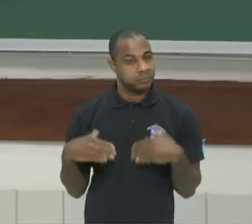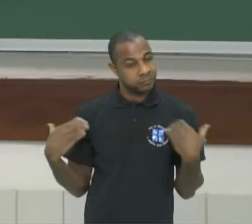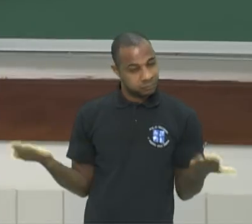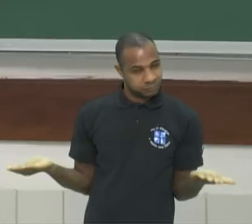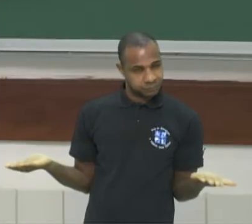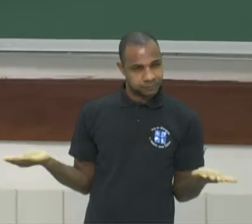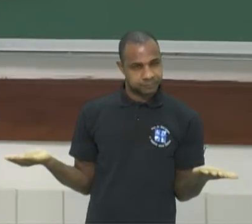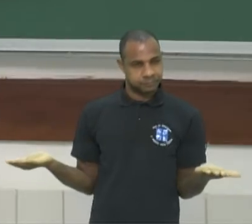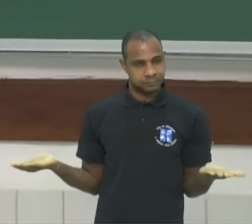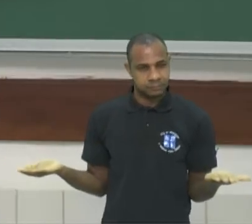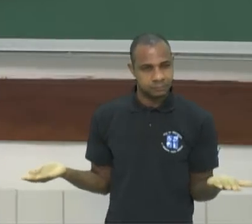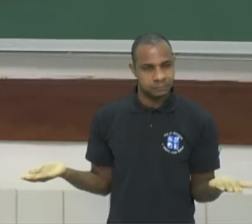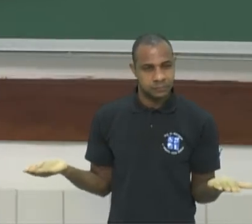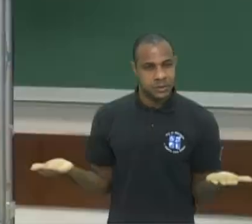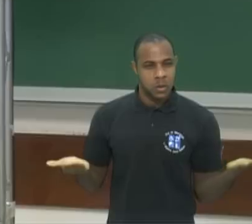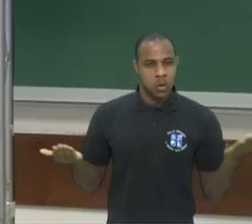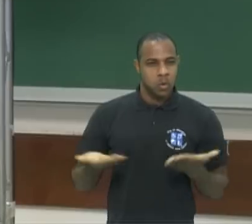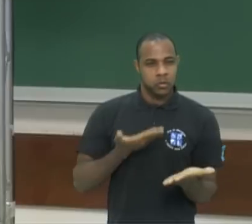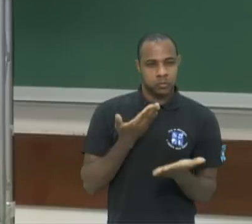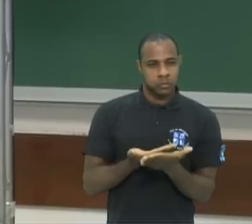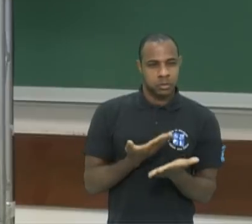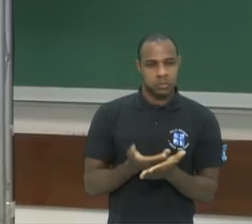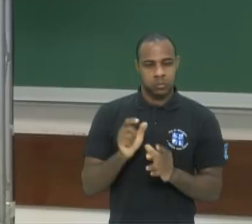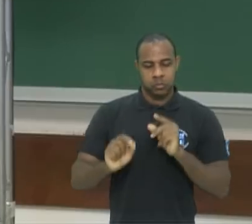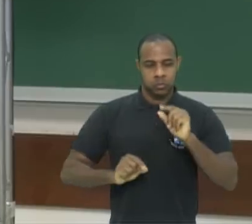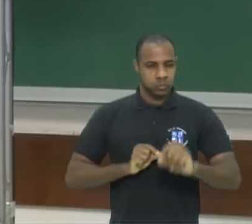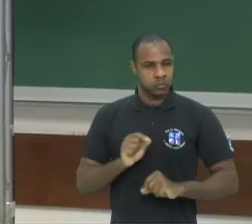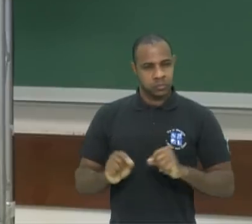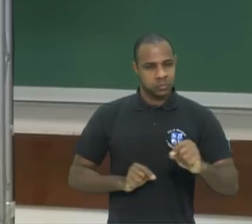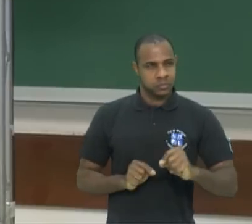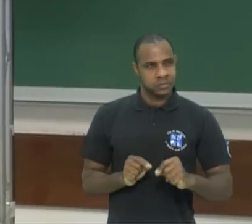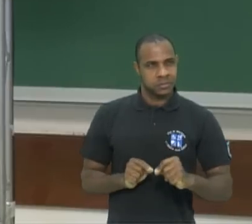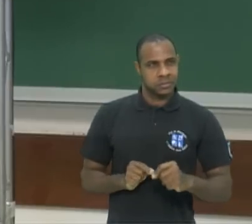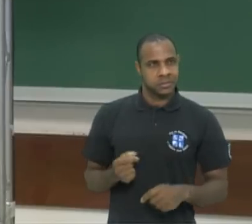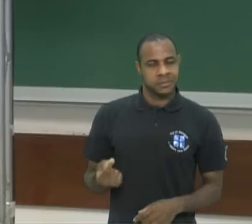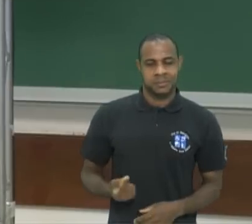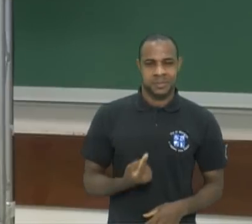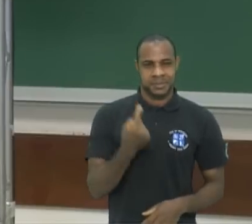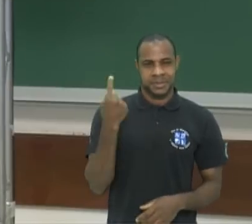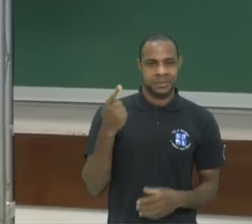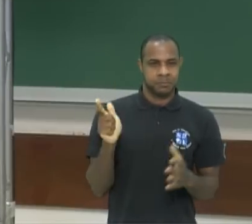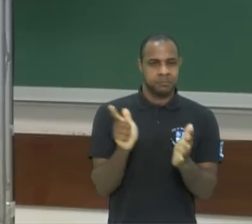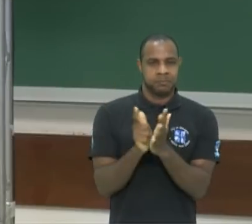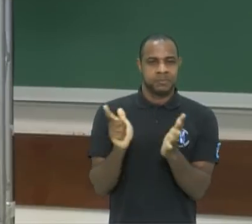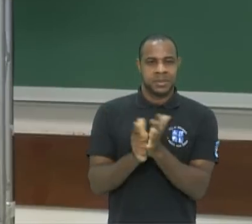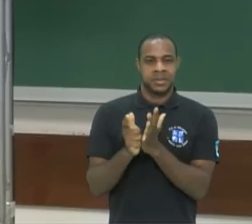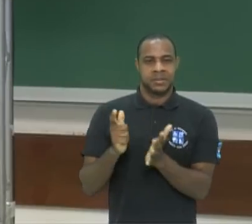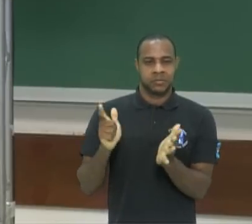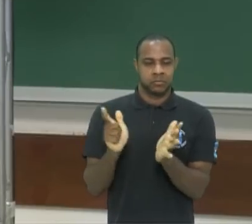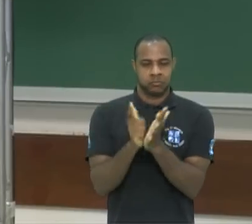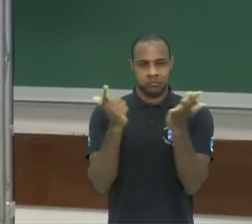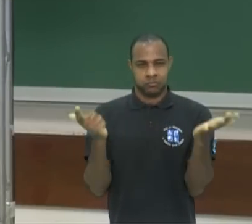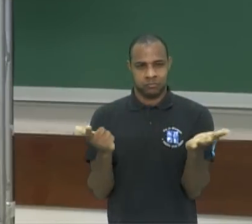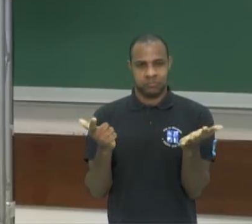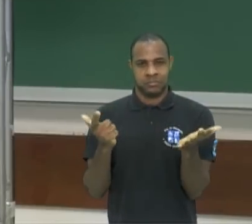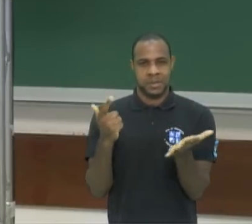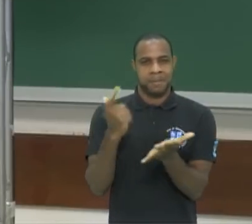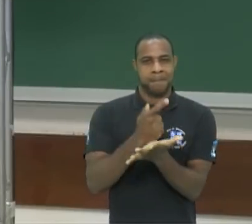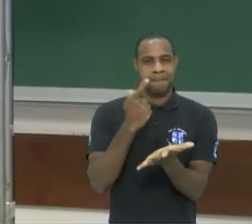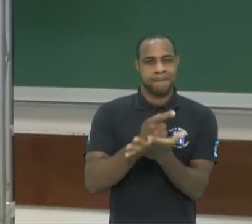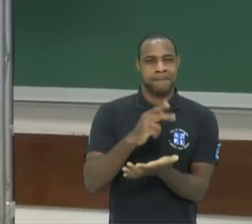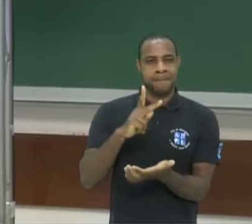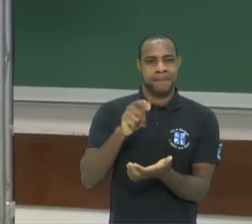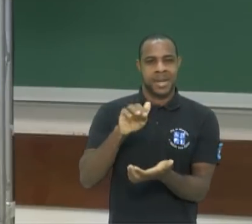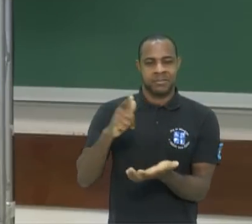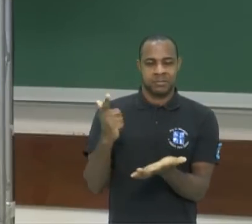Então, o que nós estudamos hoje? A primeira página do jornal. Aí falamos sim do impresso,